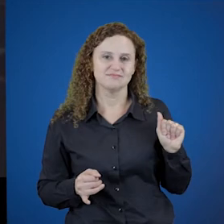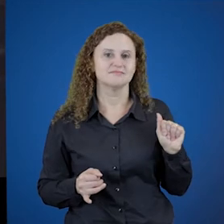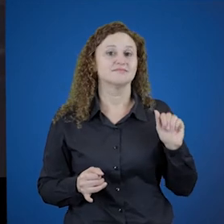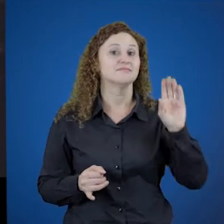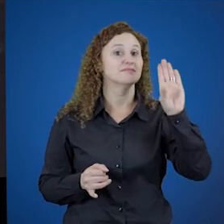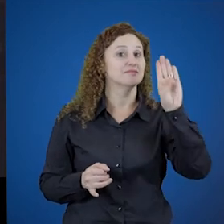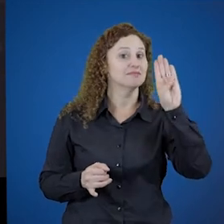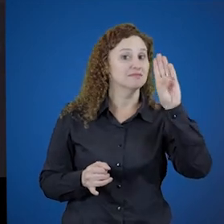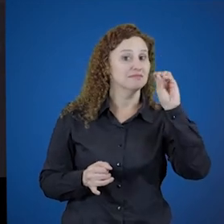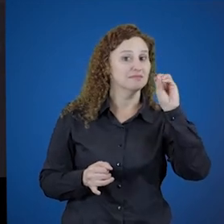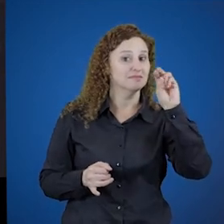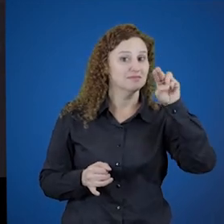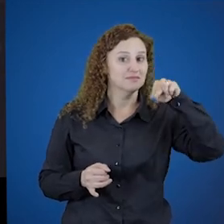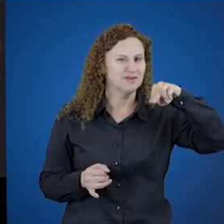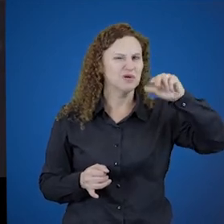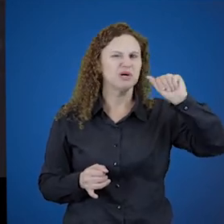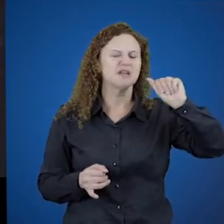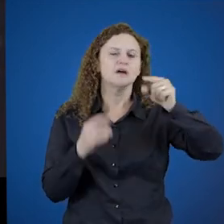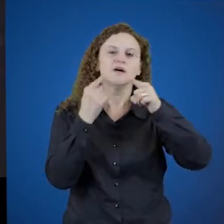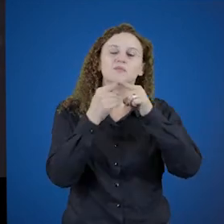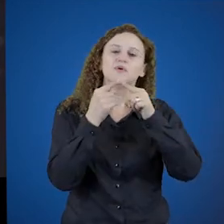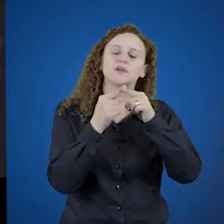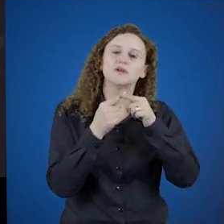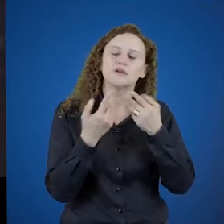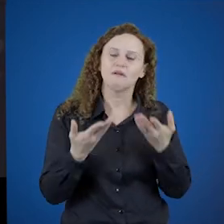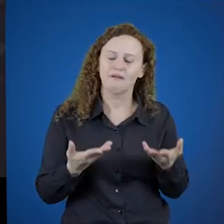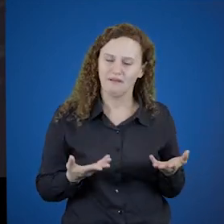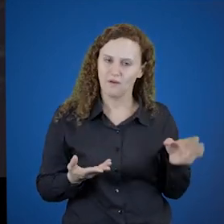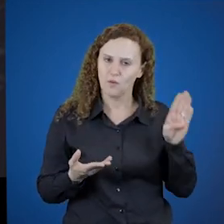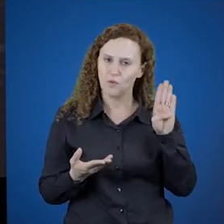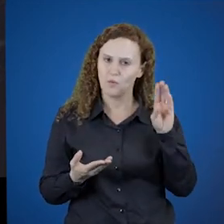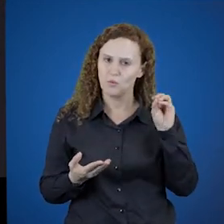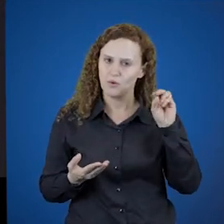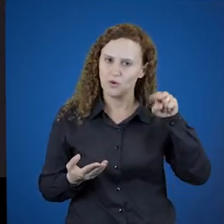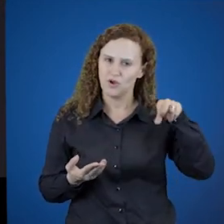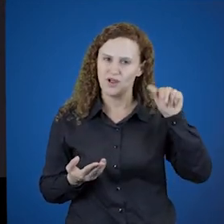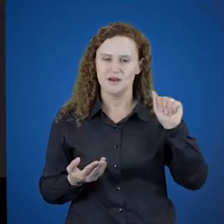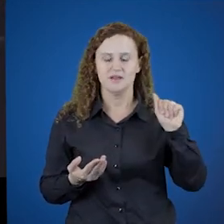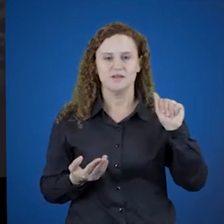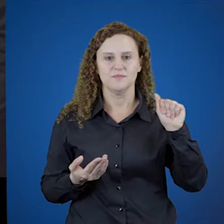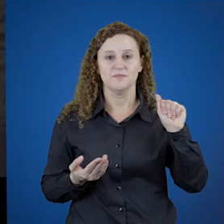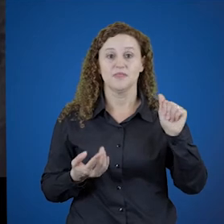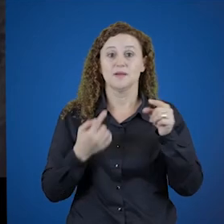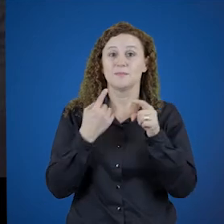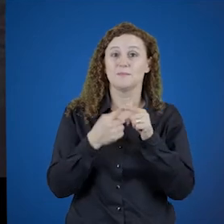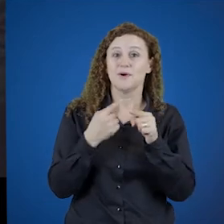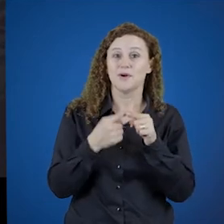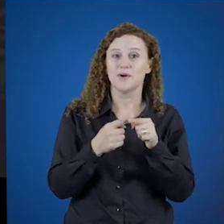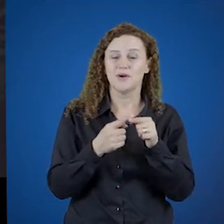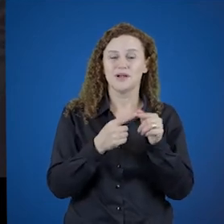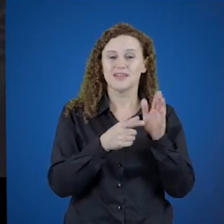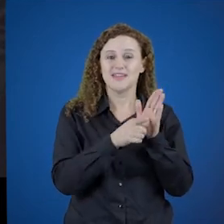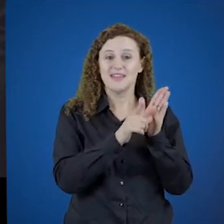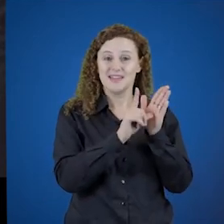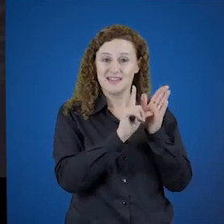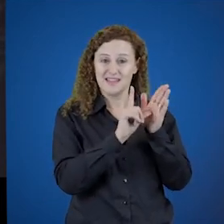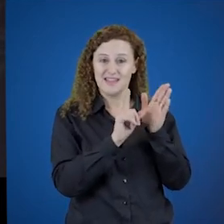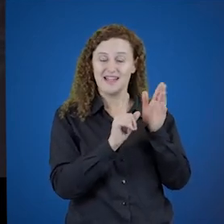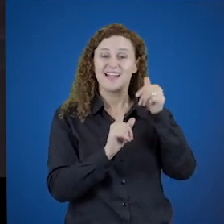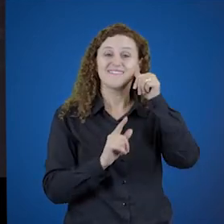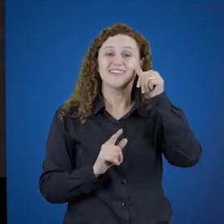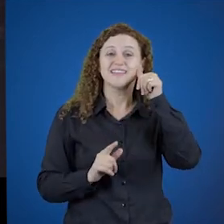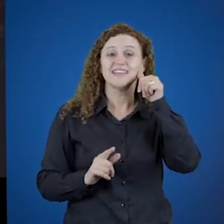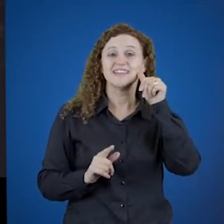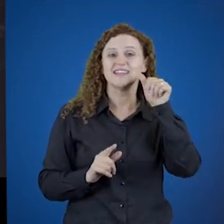por ela Bona é porque o bona desta forma porque pô ela é